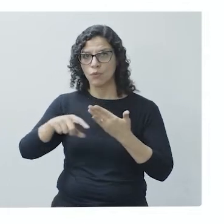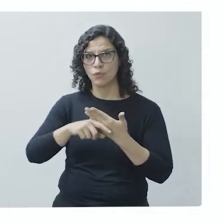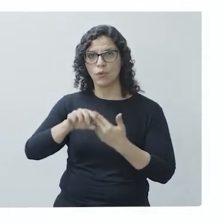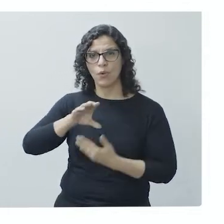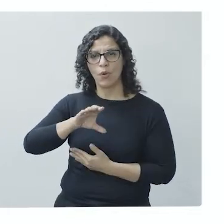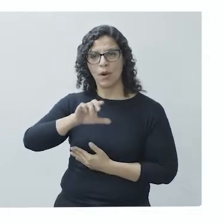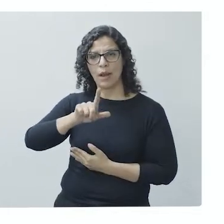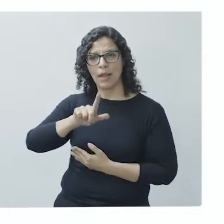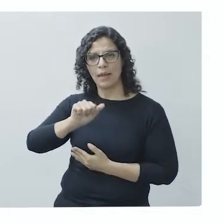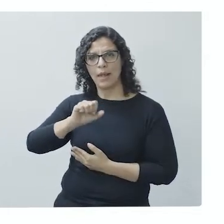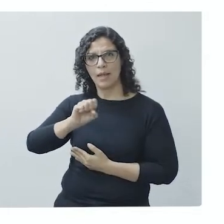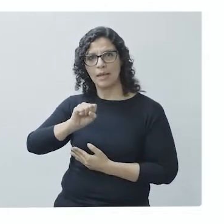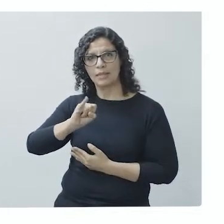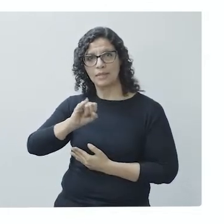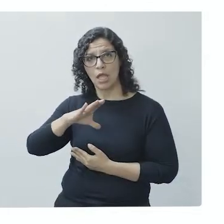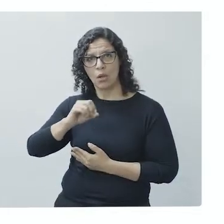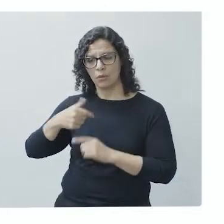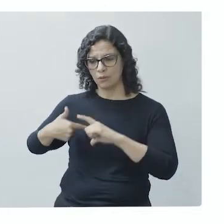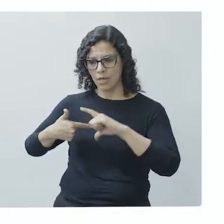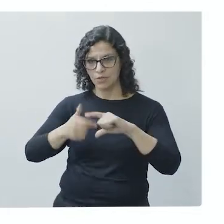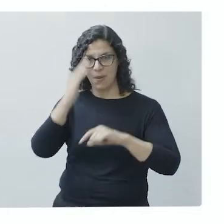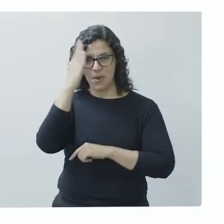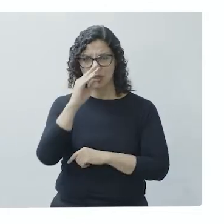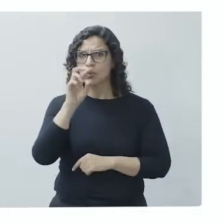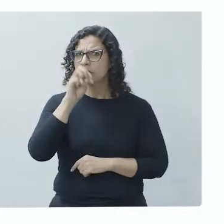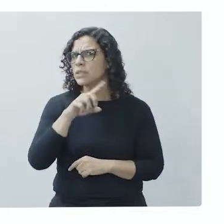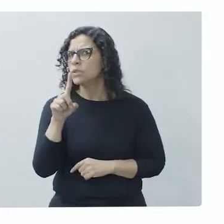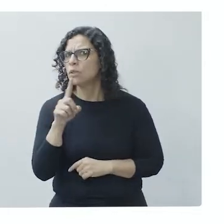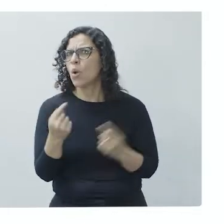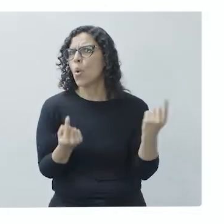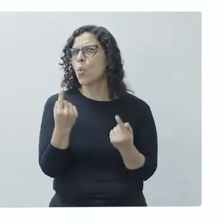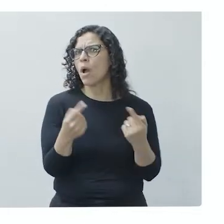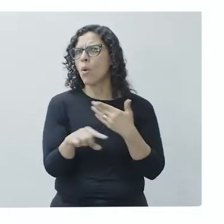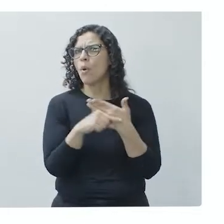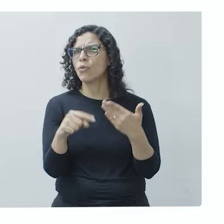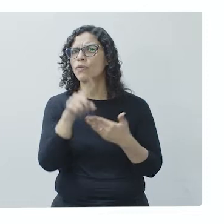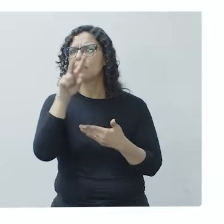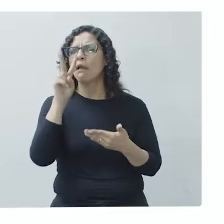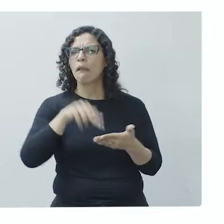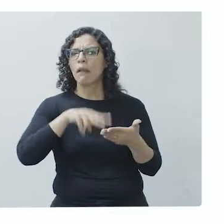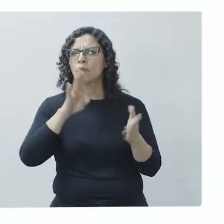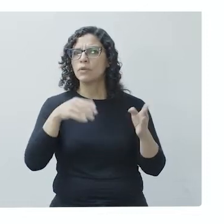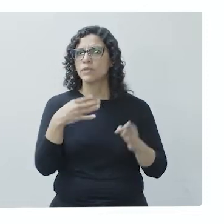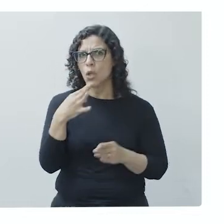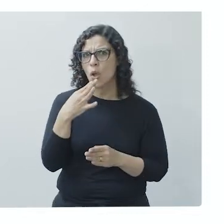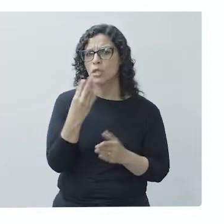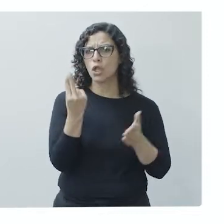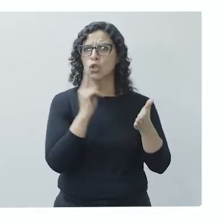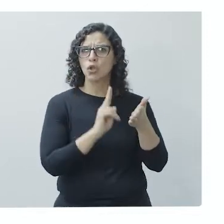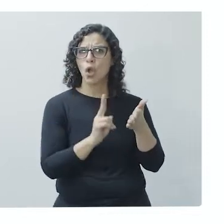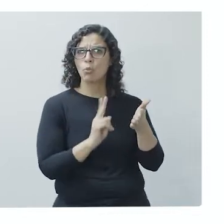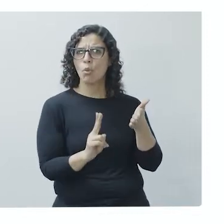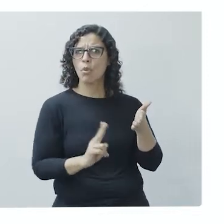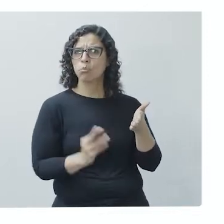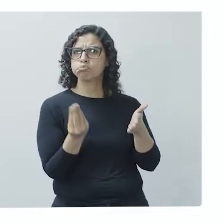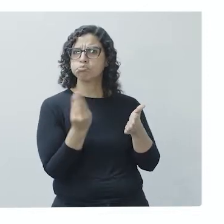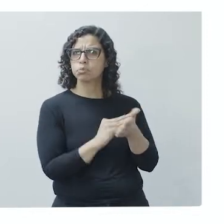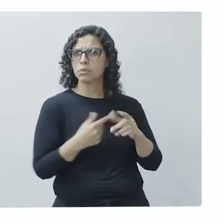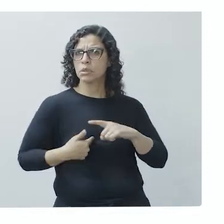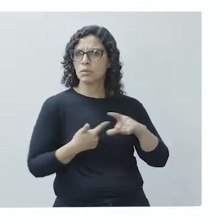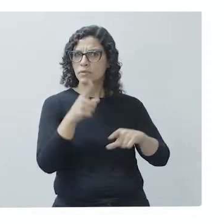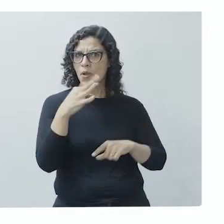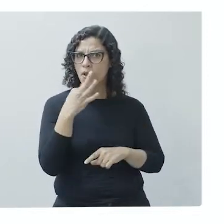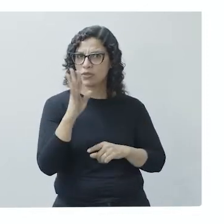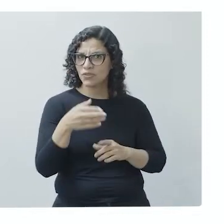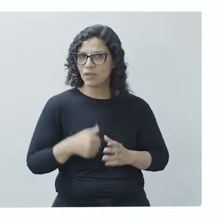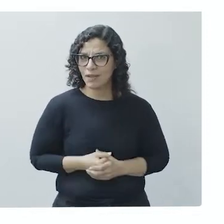clássico brasileiro? Sim ou não? E quais são esses autores? Se você conhecer, quais são esses autores clássicos